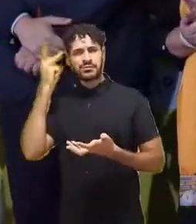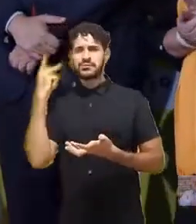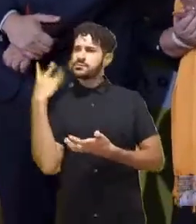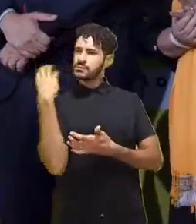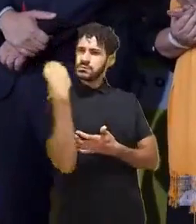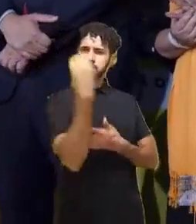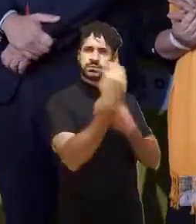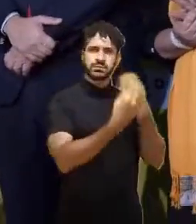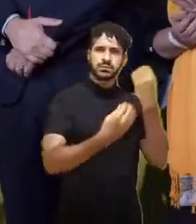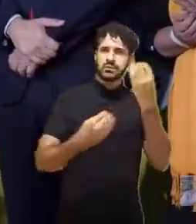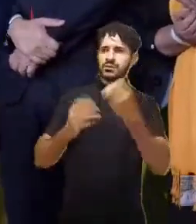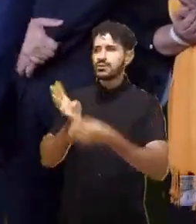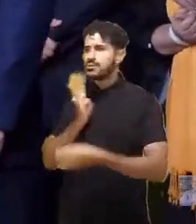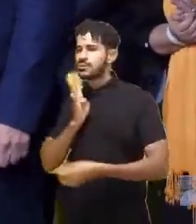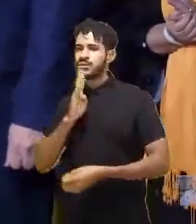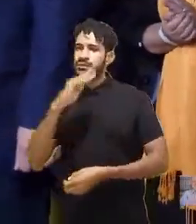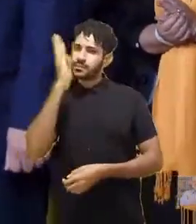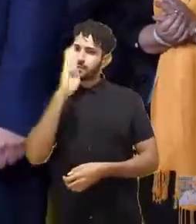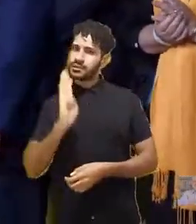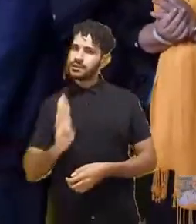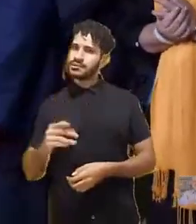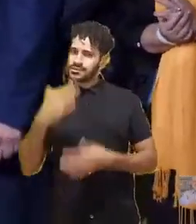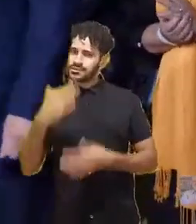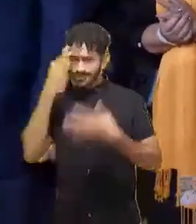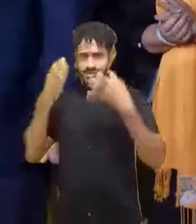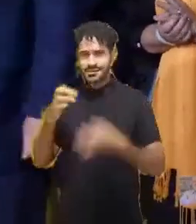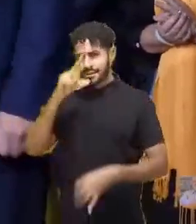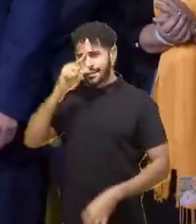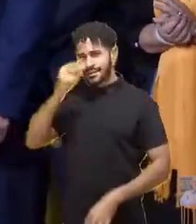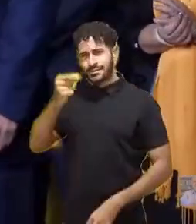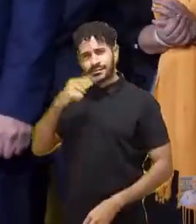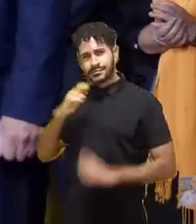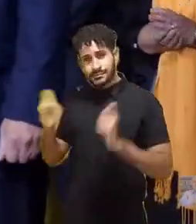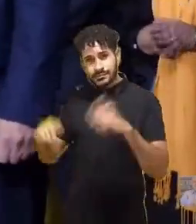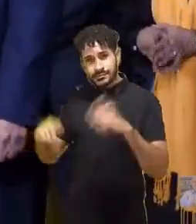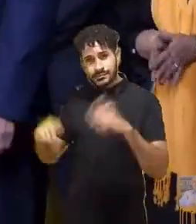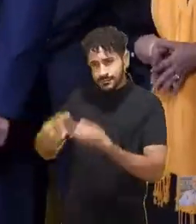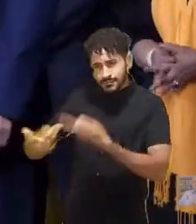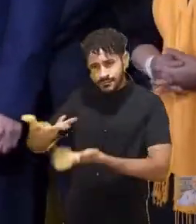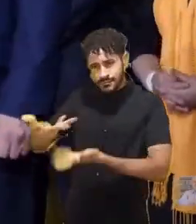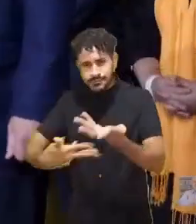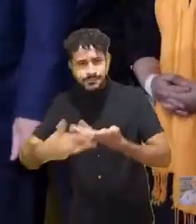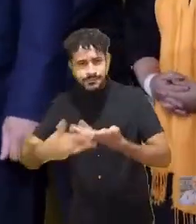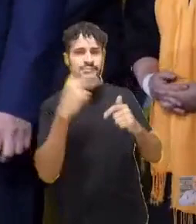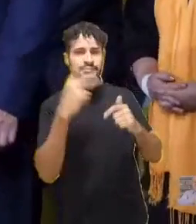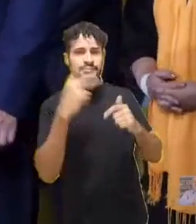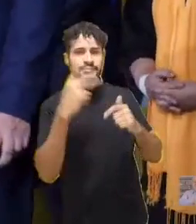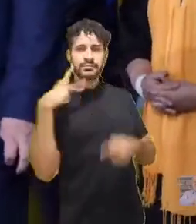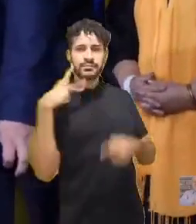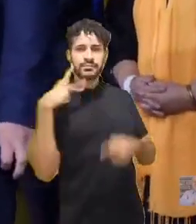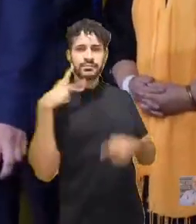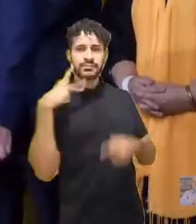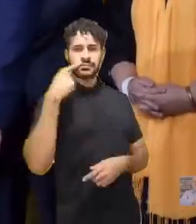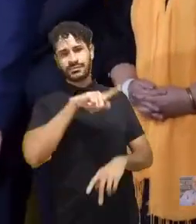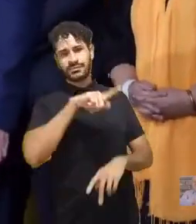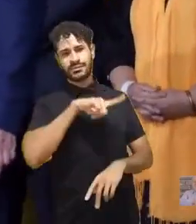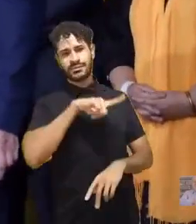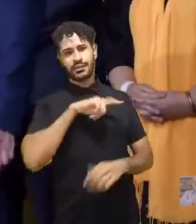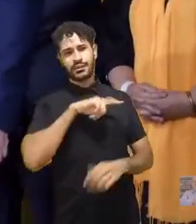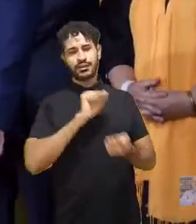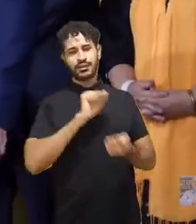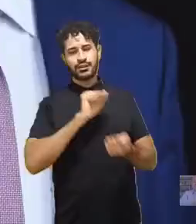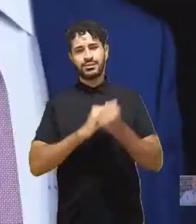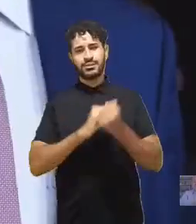do Brasil eu tenho certeza que o Alckmin com a capacidade de articulação política com respeito que ele tem junto aos empresários